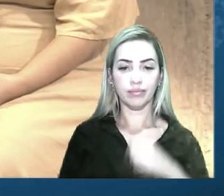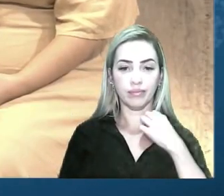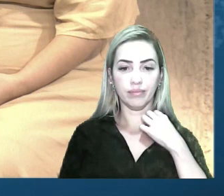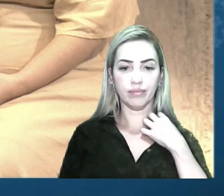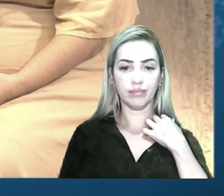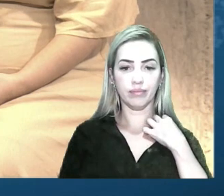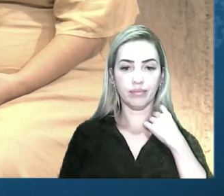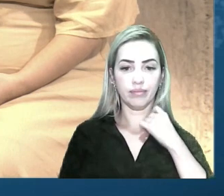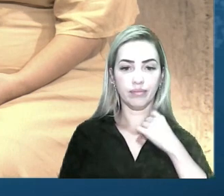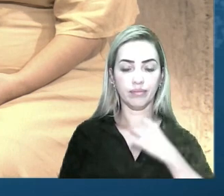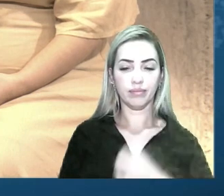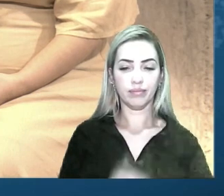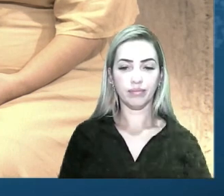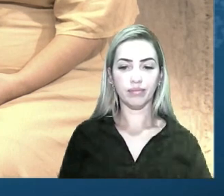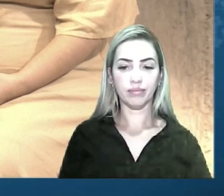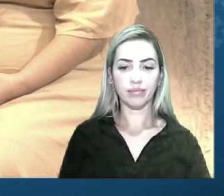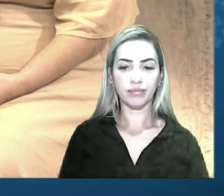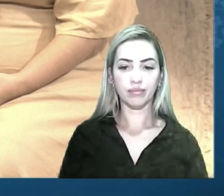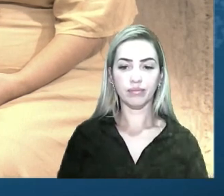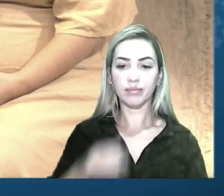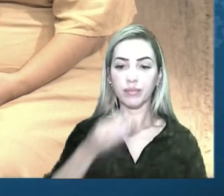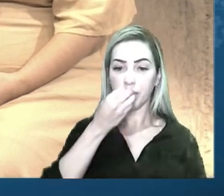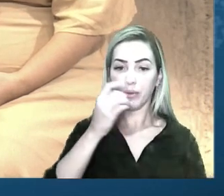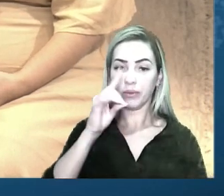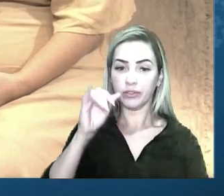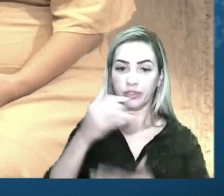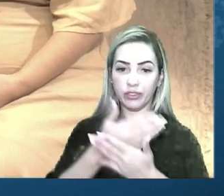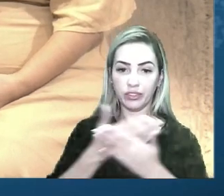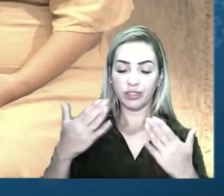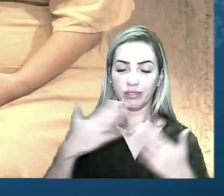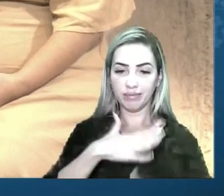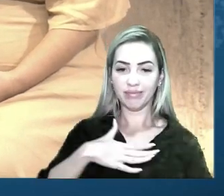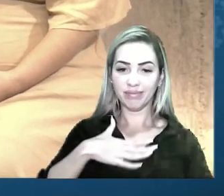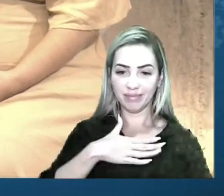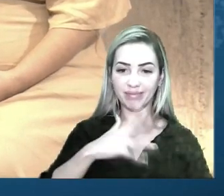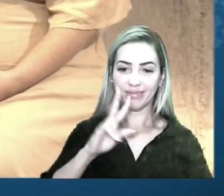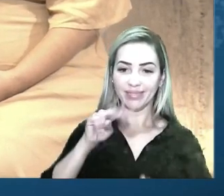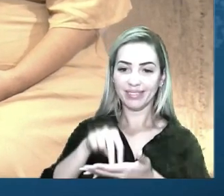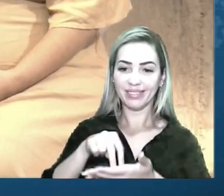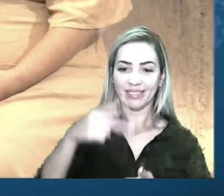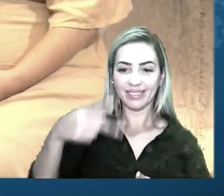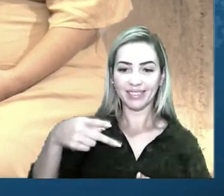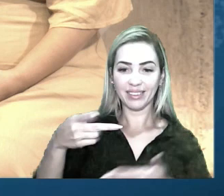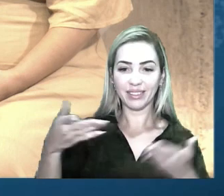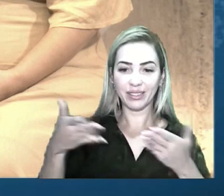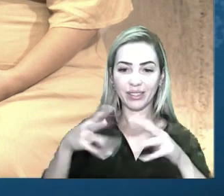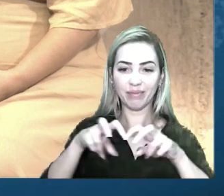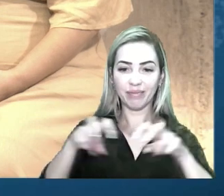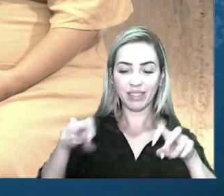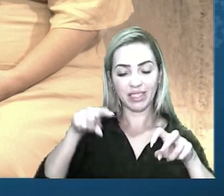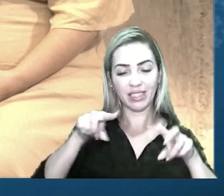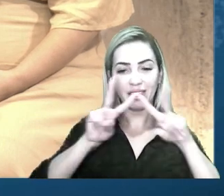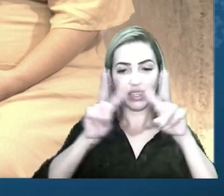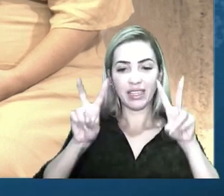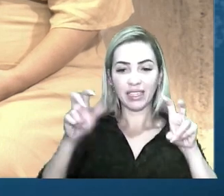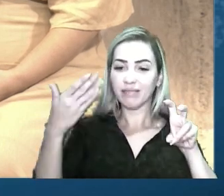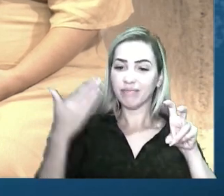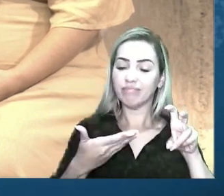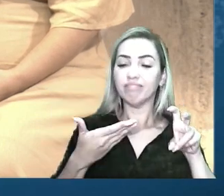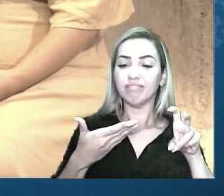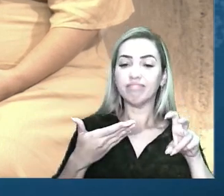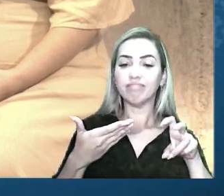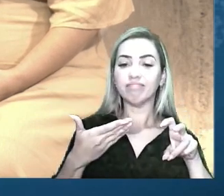Bom dia a todos. É um enorme prazer estar aqui coordenando essa mesa de um assunto tão